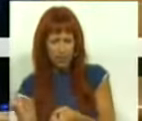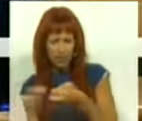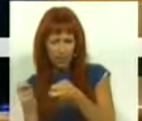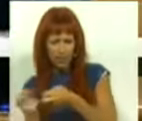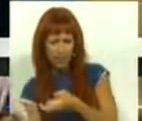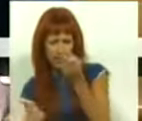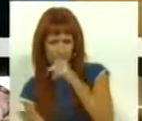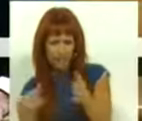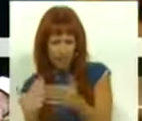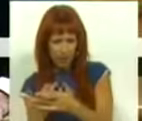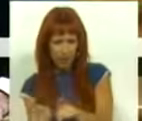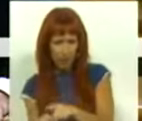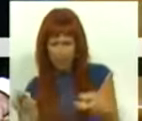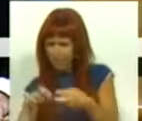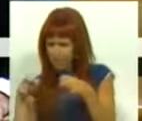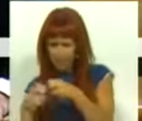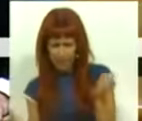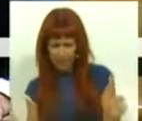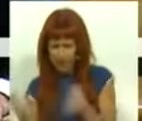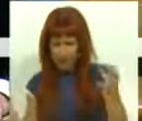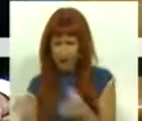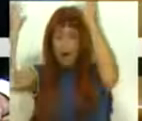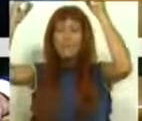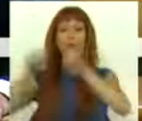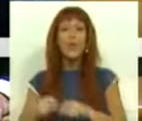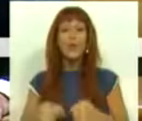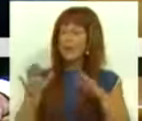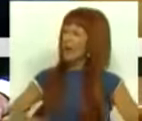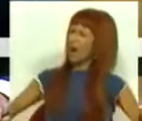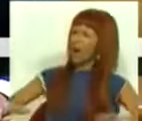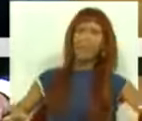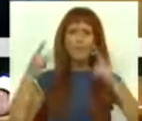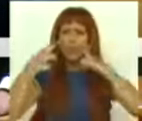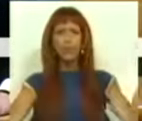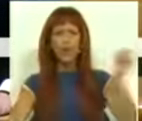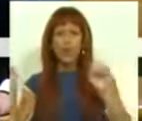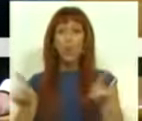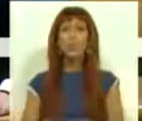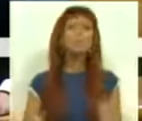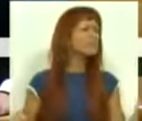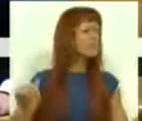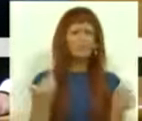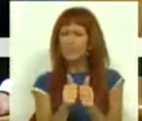incidentes, criando turbulência, criando intranquilidade pública. Terminar. De que